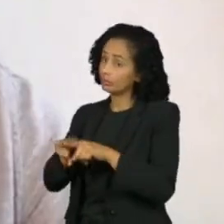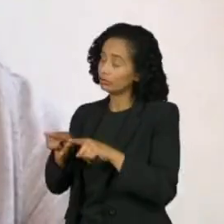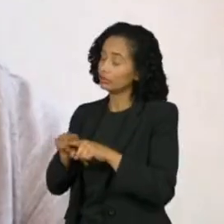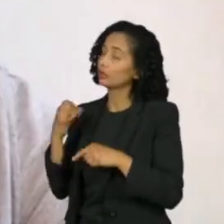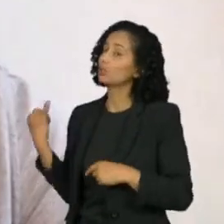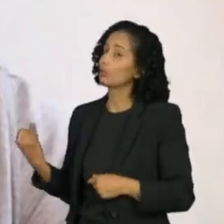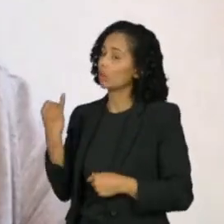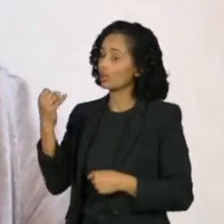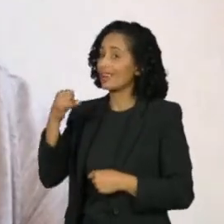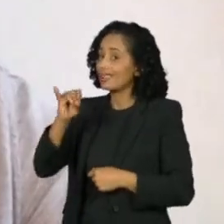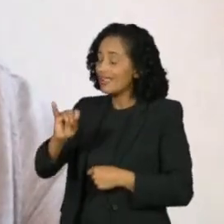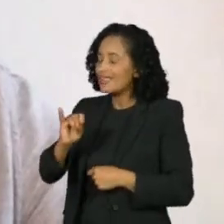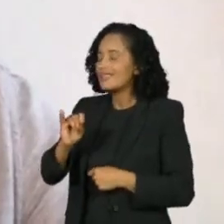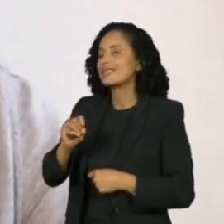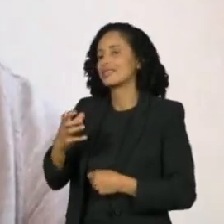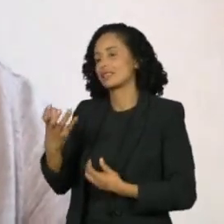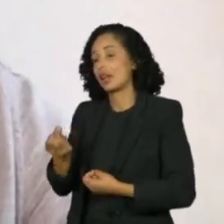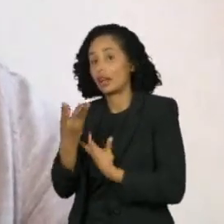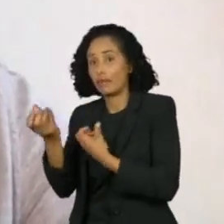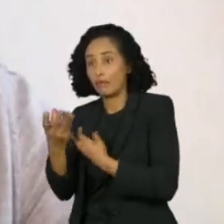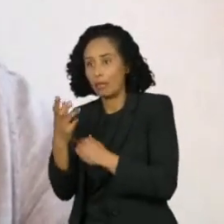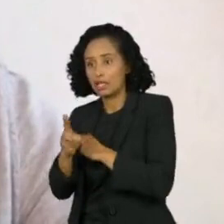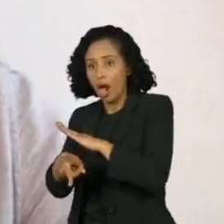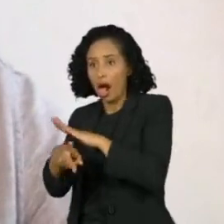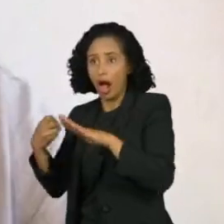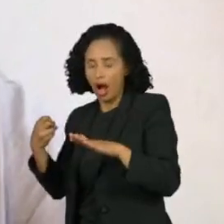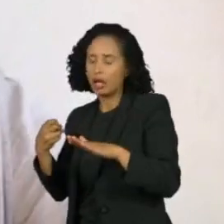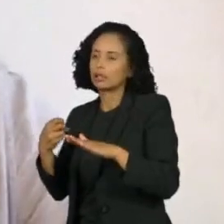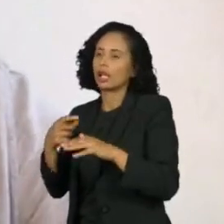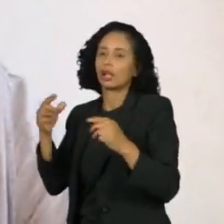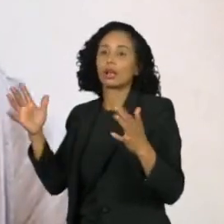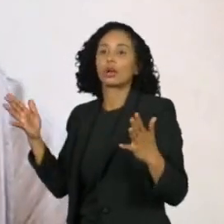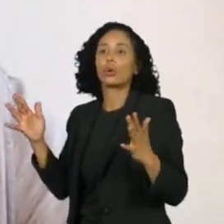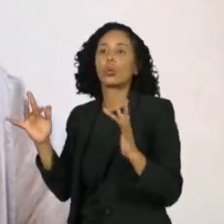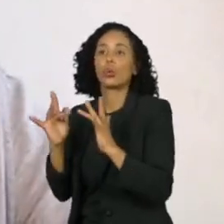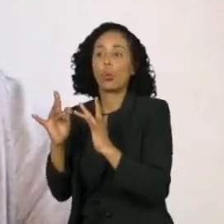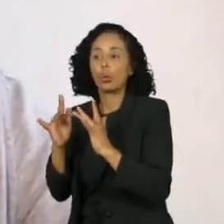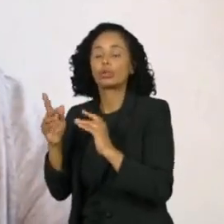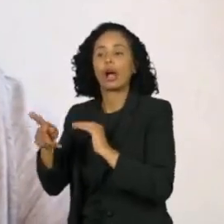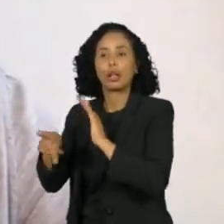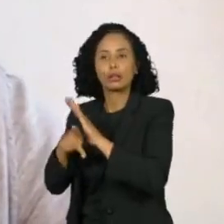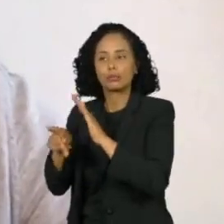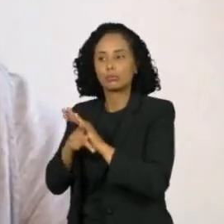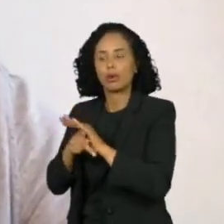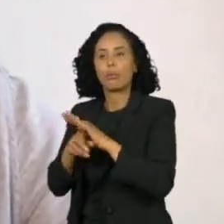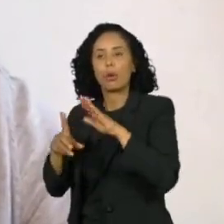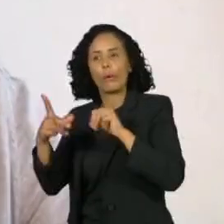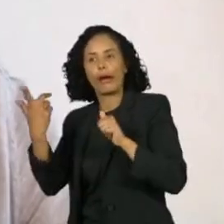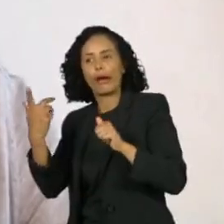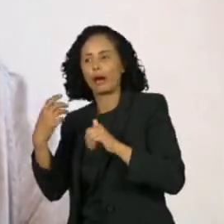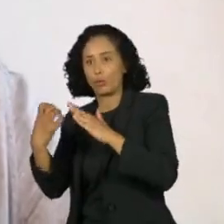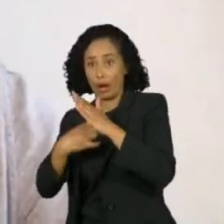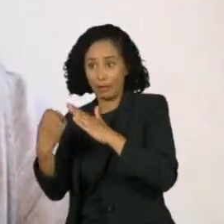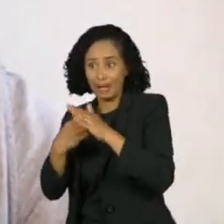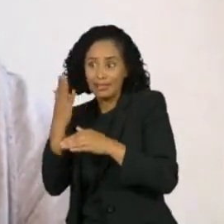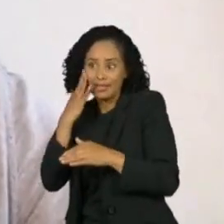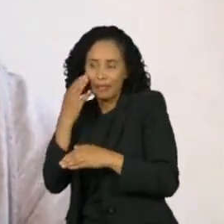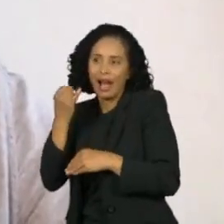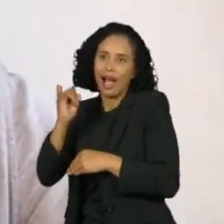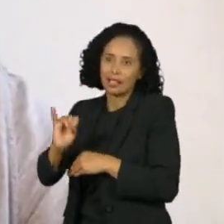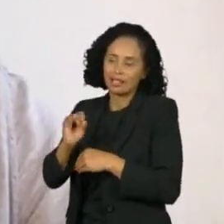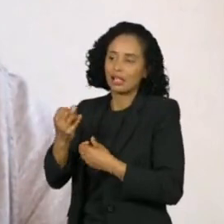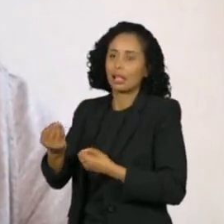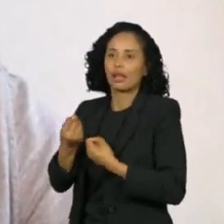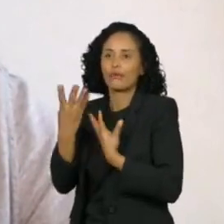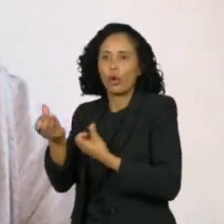entre em contato com essa empresa legítima, de fato, para realmente confirmar se o contato foi feito por esta. Caso